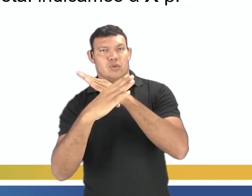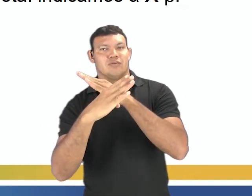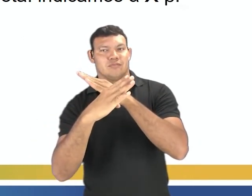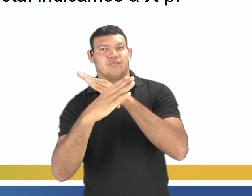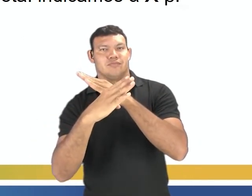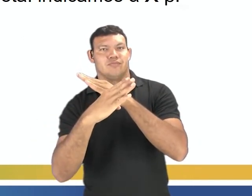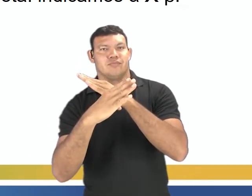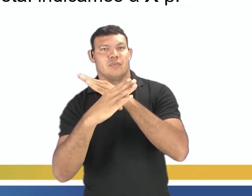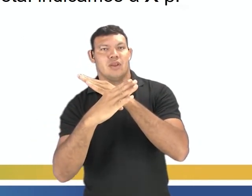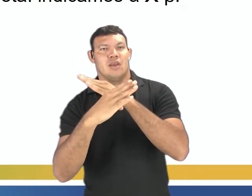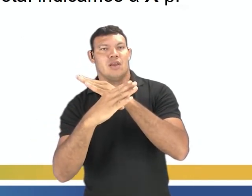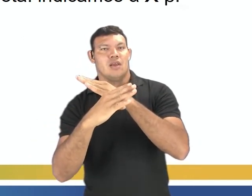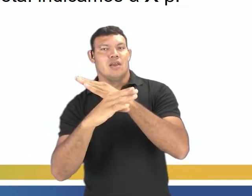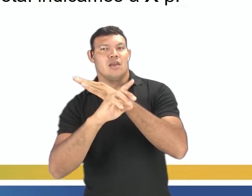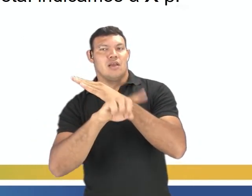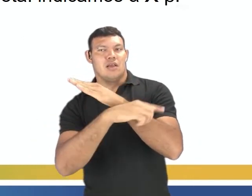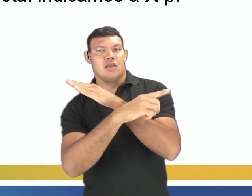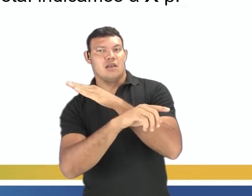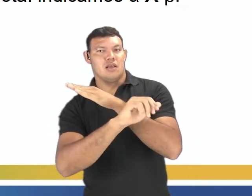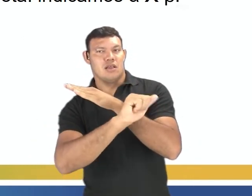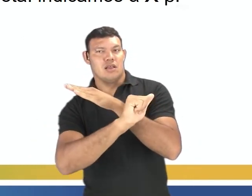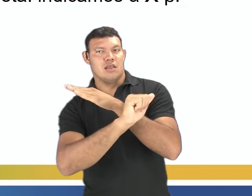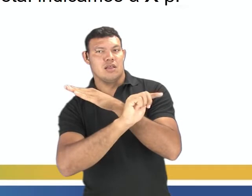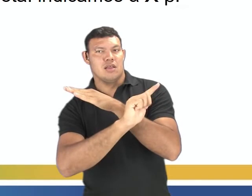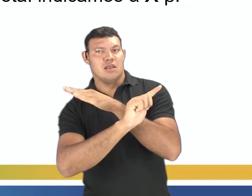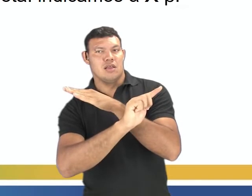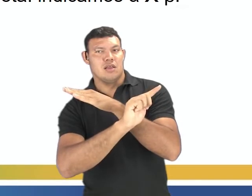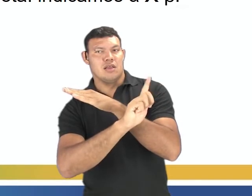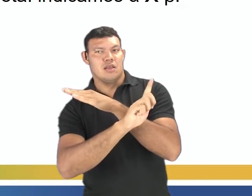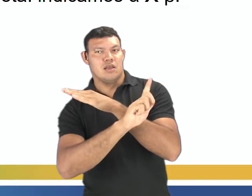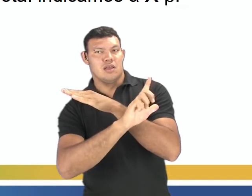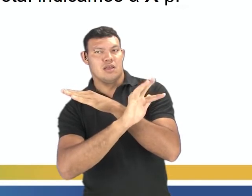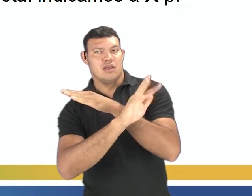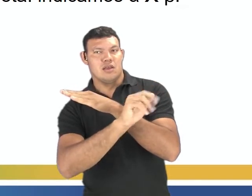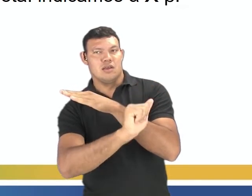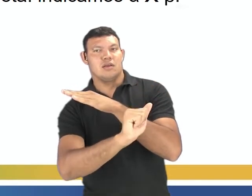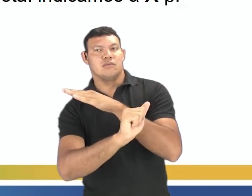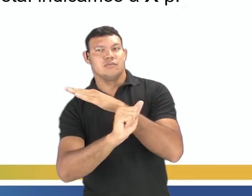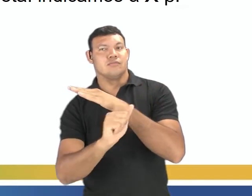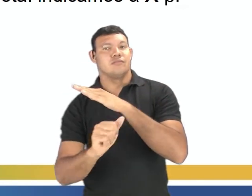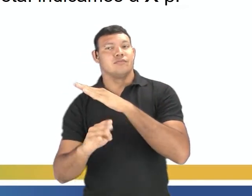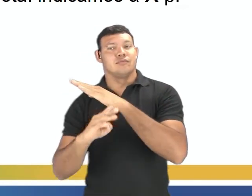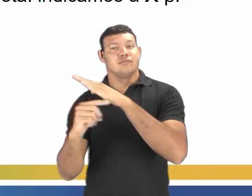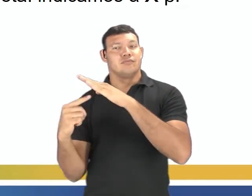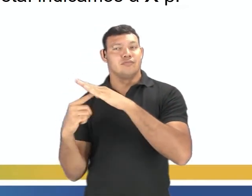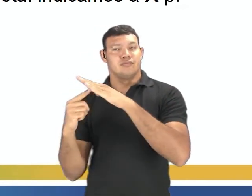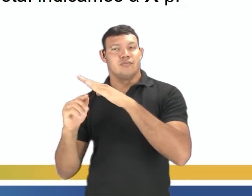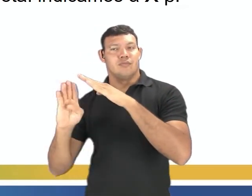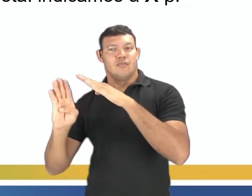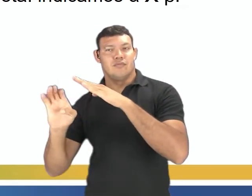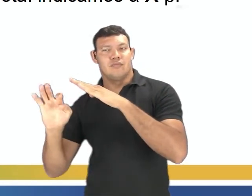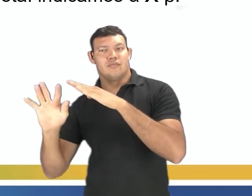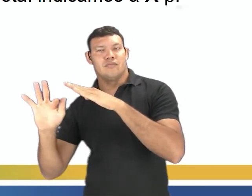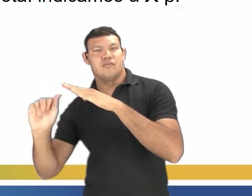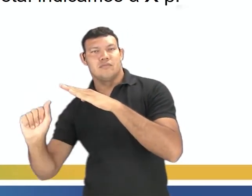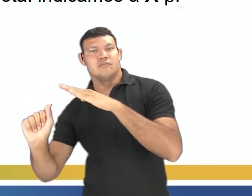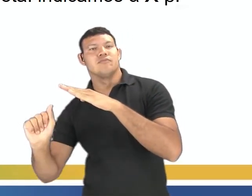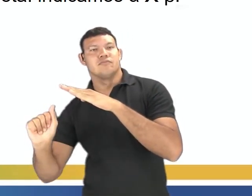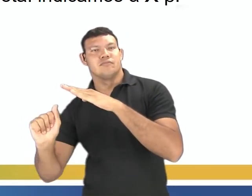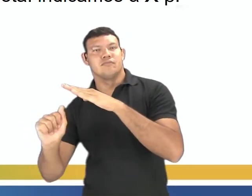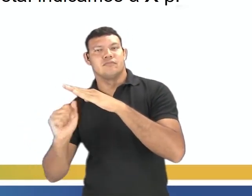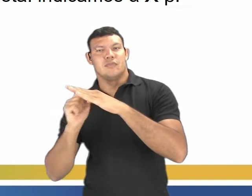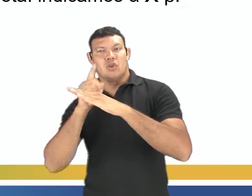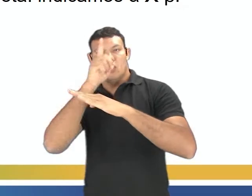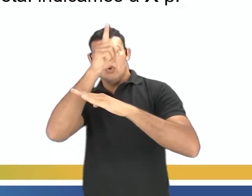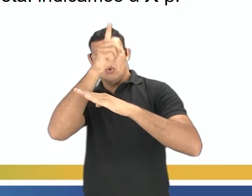planos, alfa e beta, e aí nós temos uma reta que intercepta os dois planos. Então, nesse